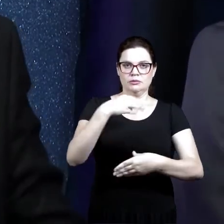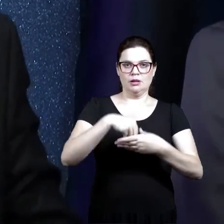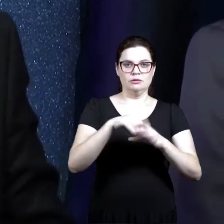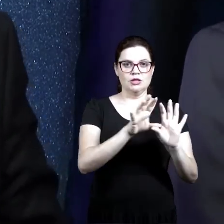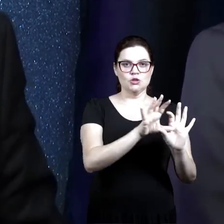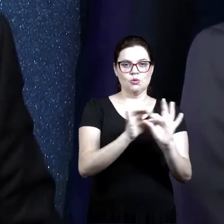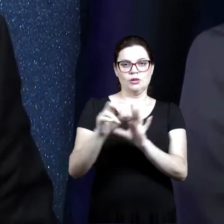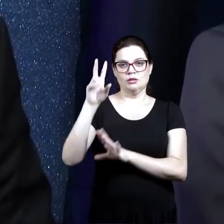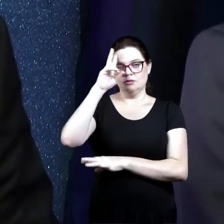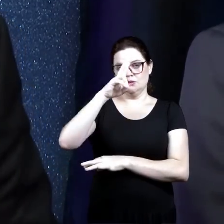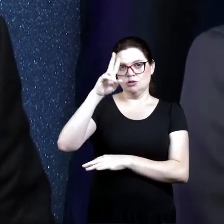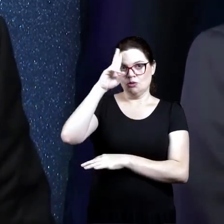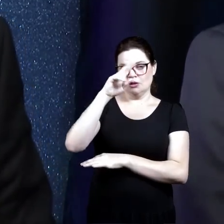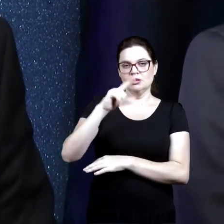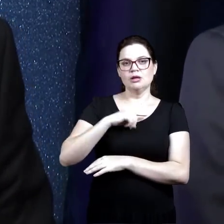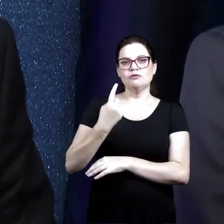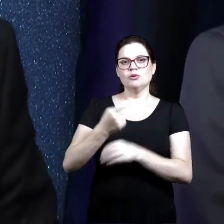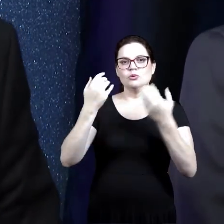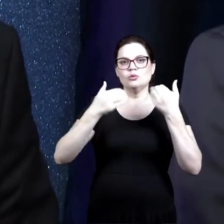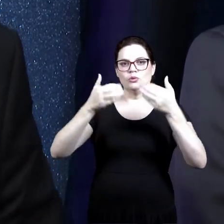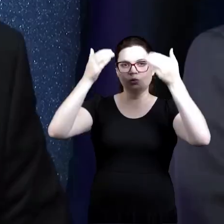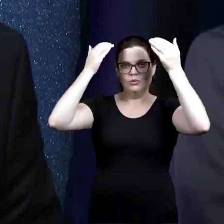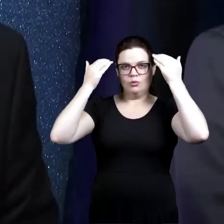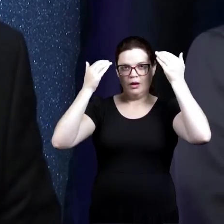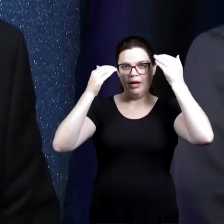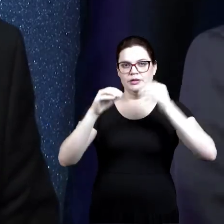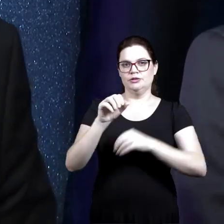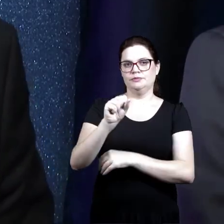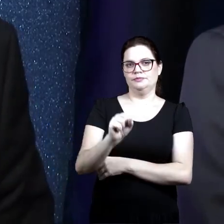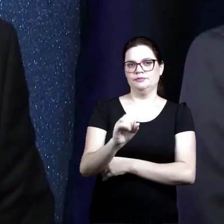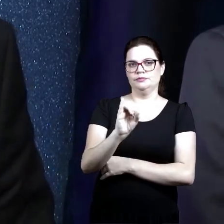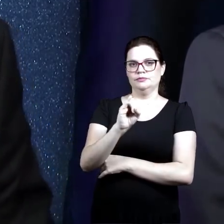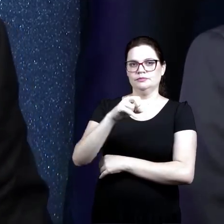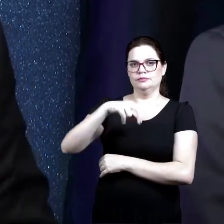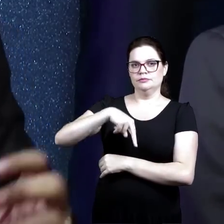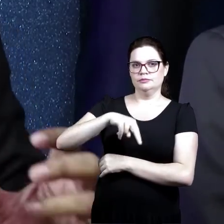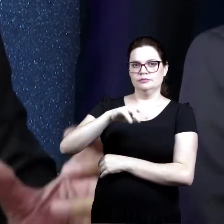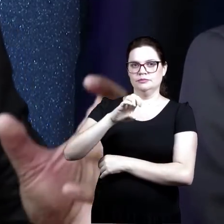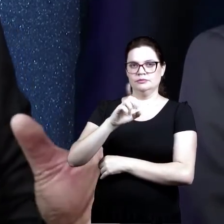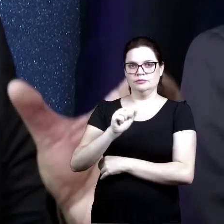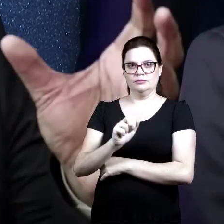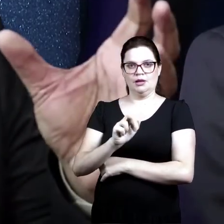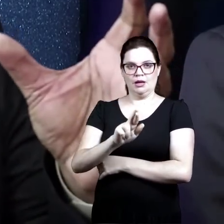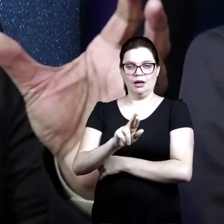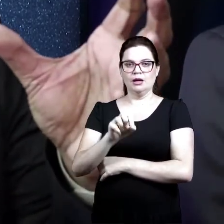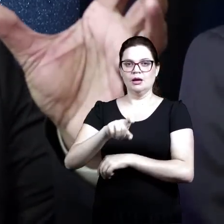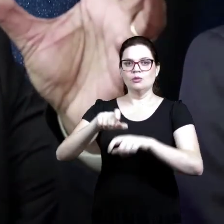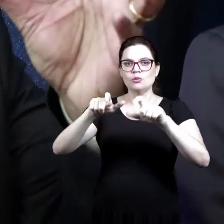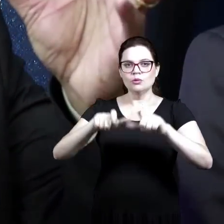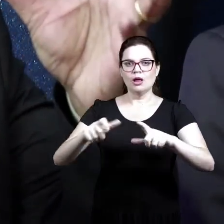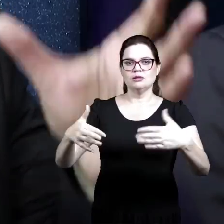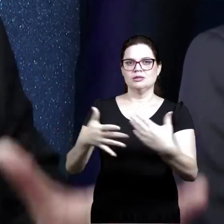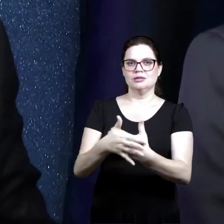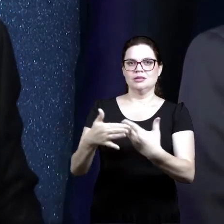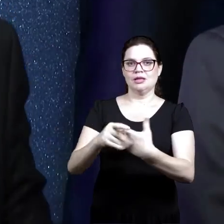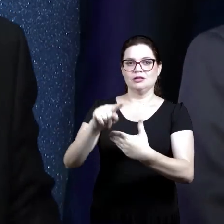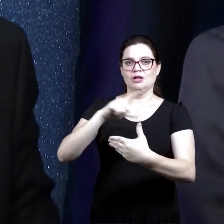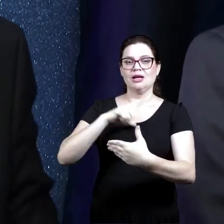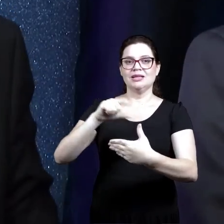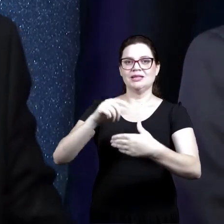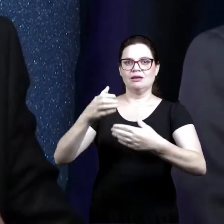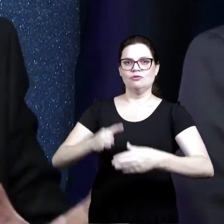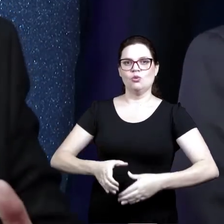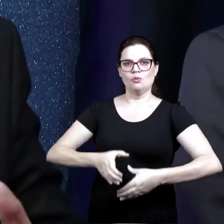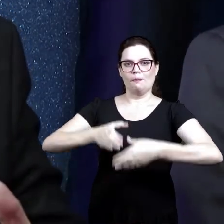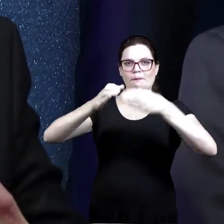contexto histórico, um dos reis era o rei de Sinear, a terra a cidade onde foi edificada a Torre